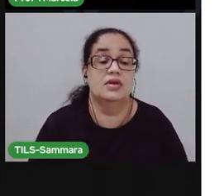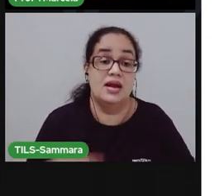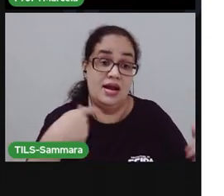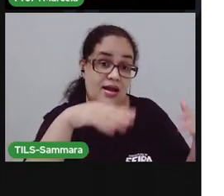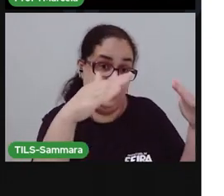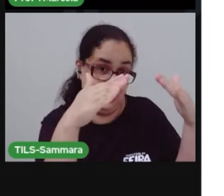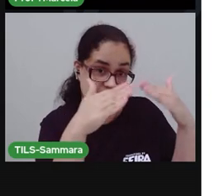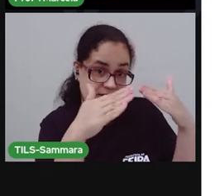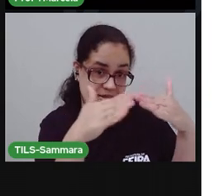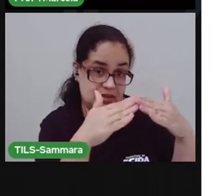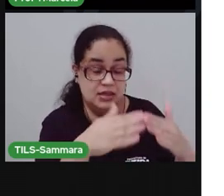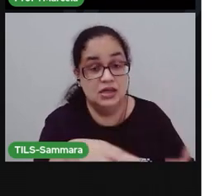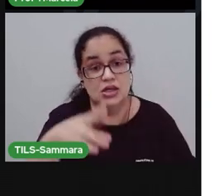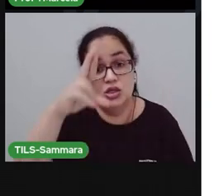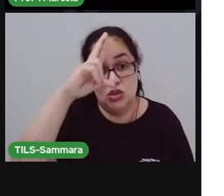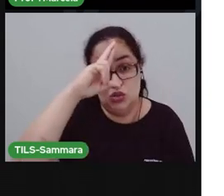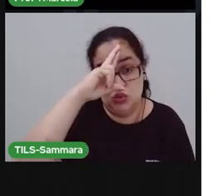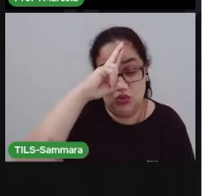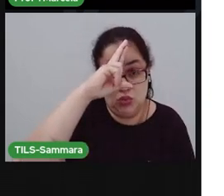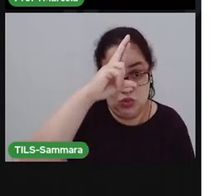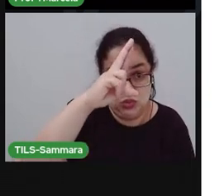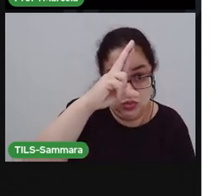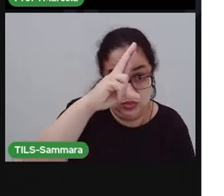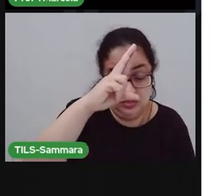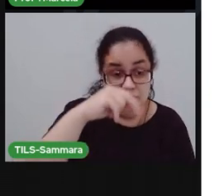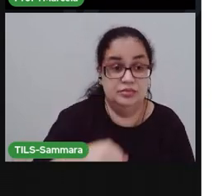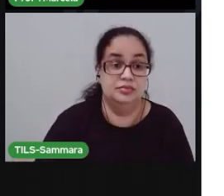A casa e o seu dono.